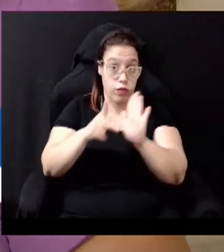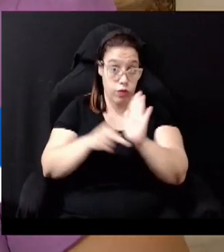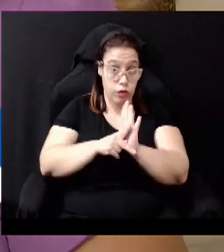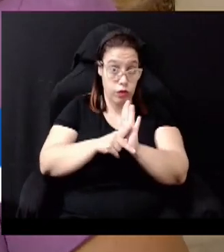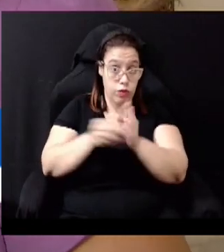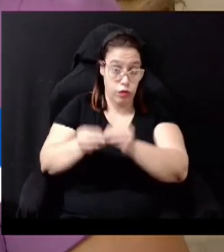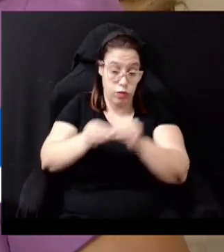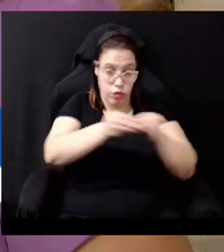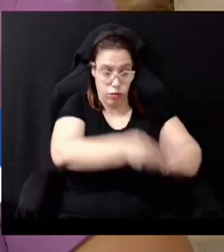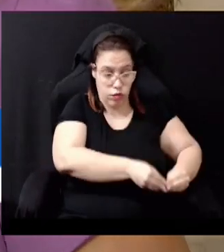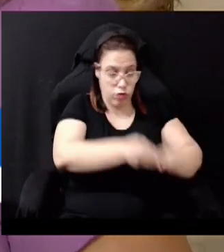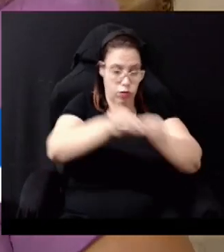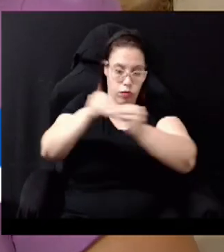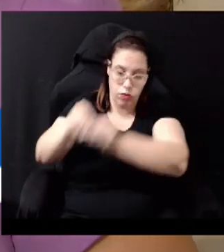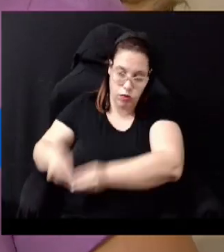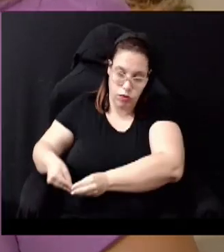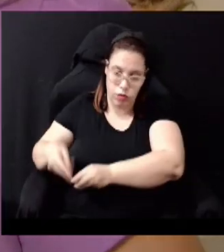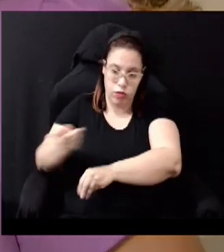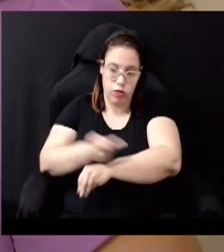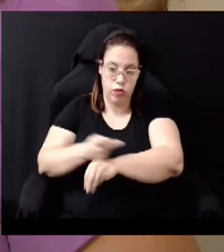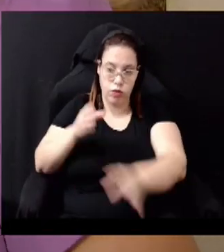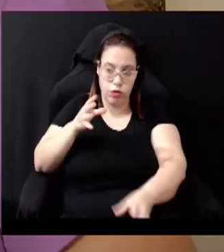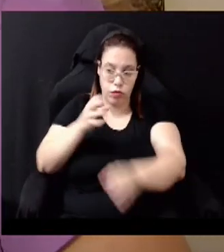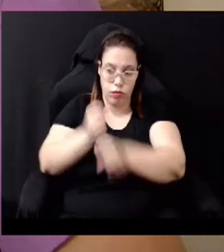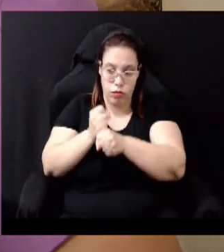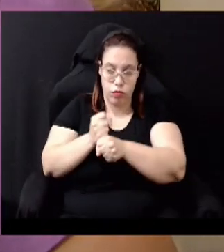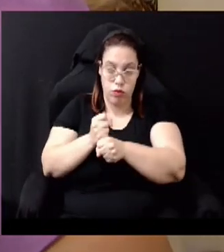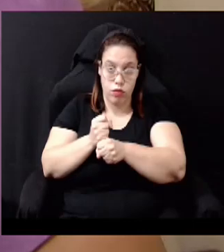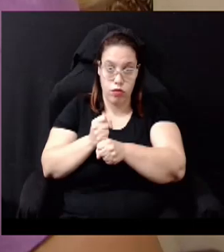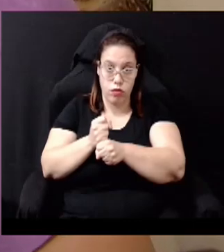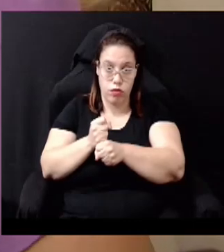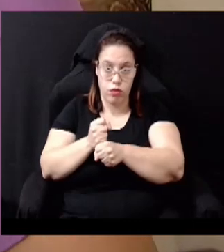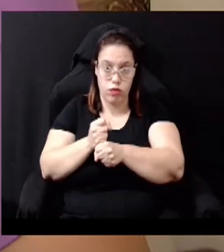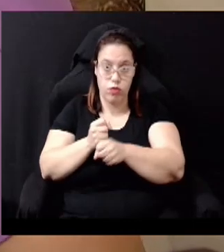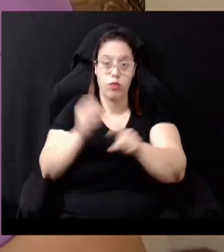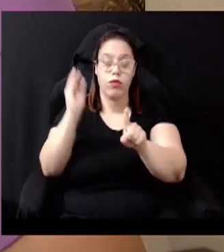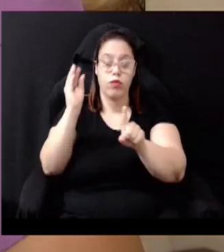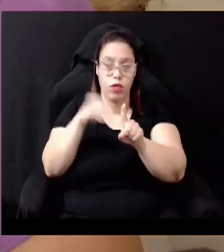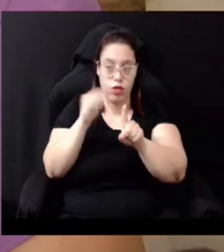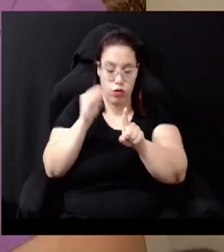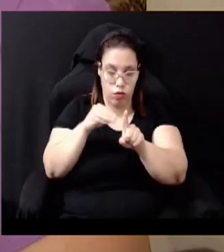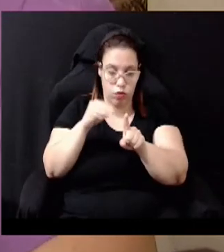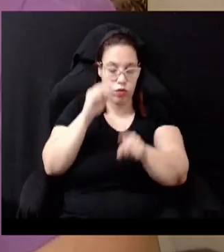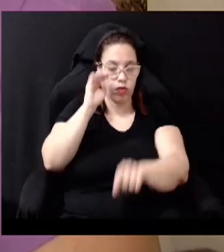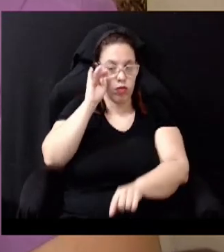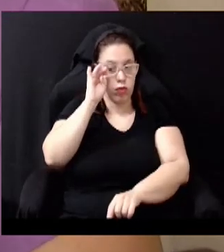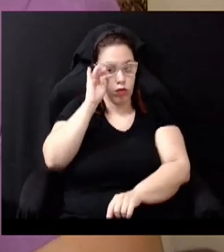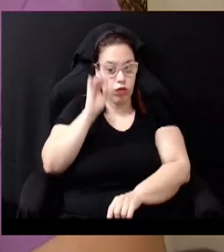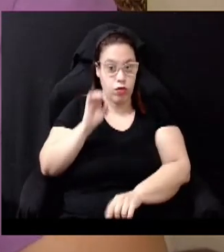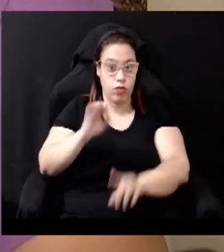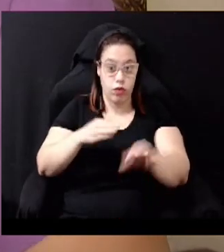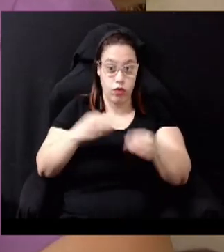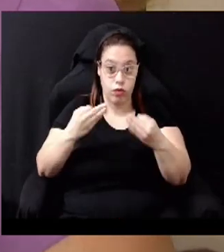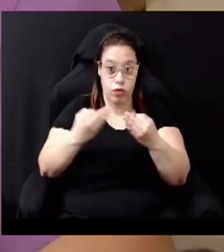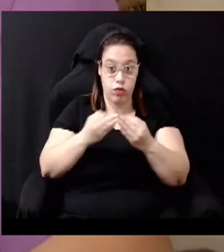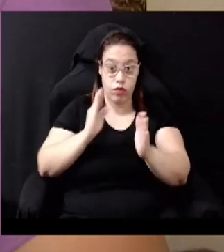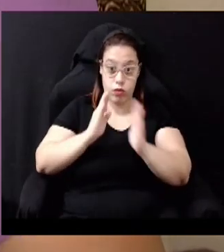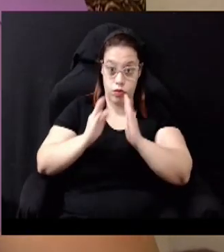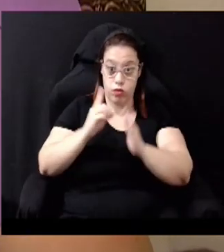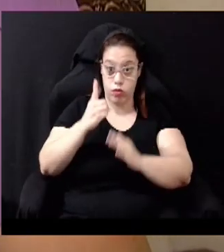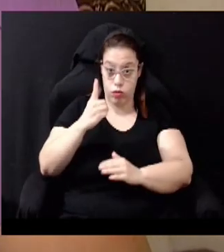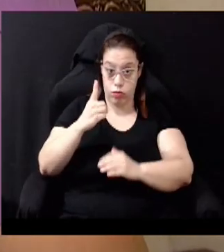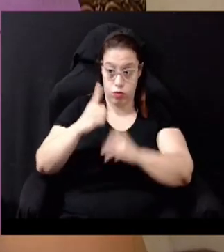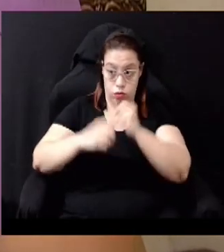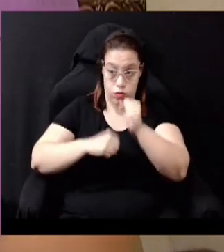renda que busca complementar a renda das famílias que estão em situação de vulnerabilidade. Então, as famílias, por um período de 1 ano, prorrogável